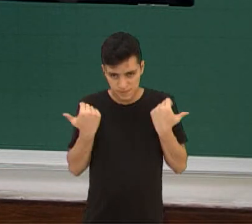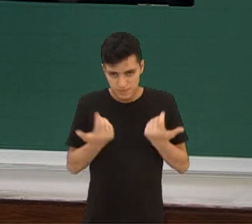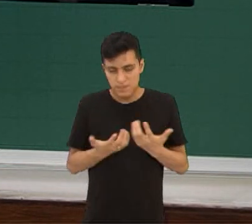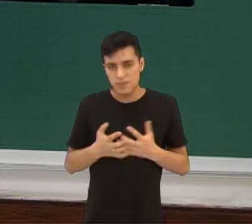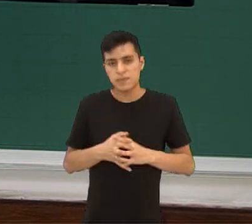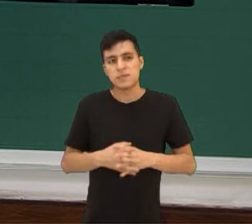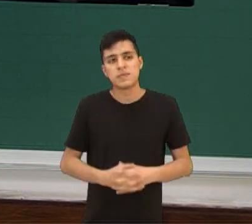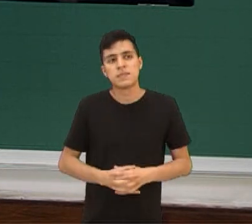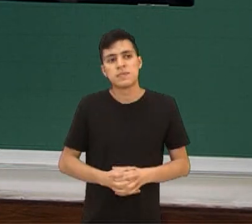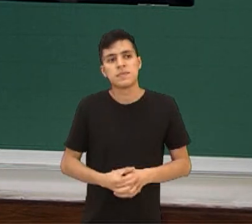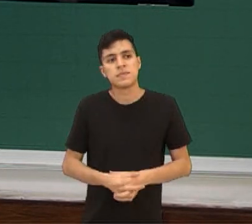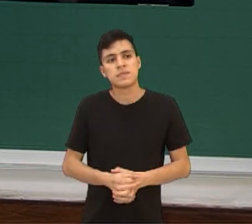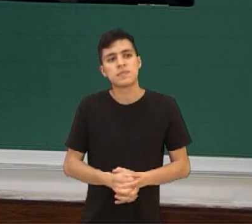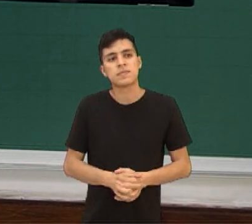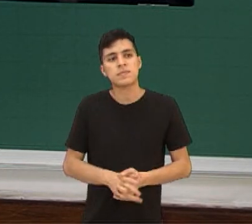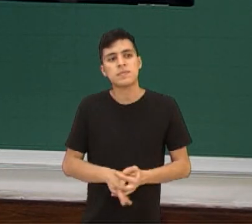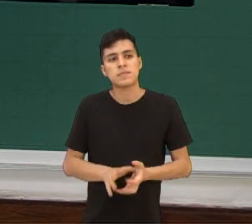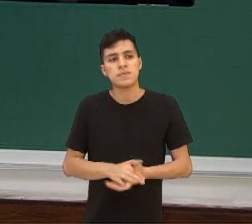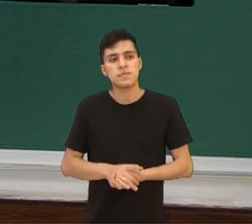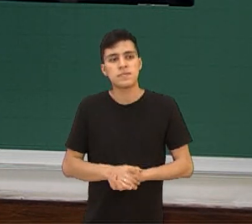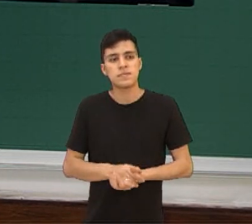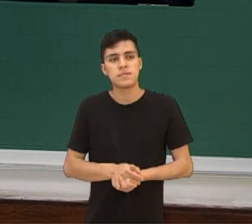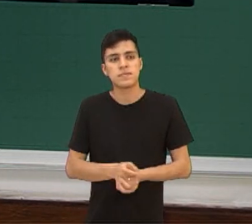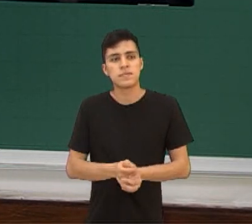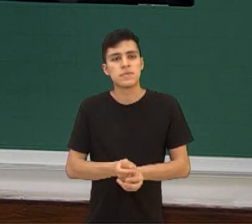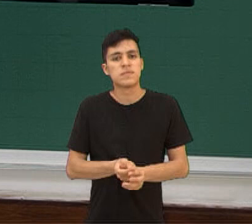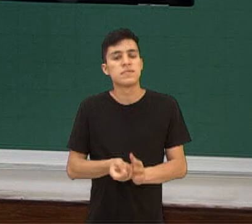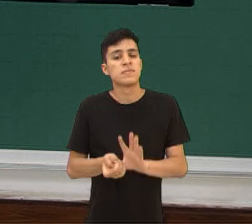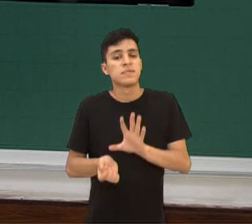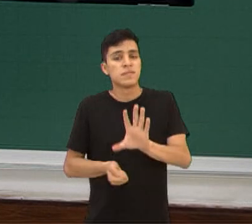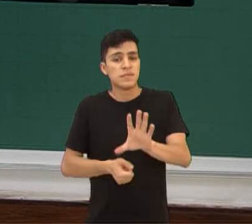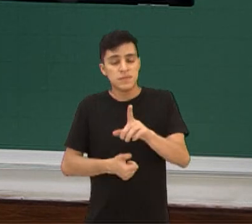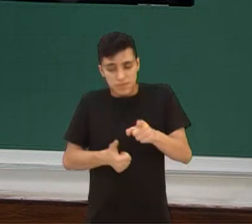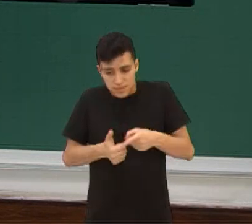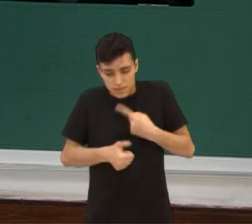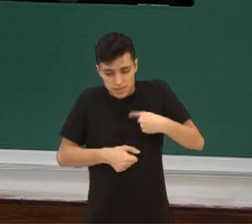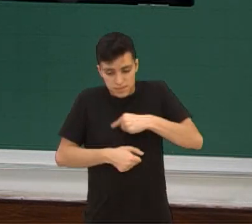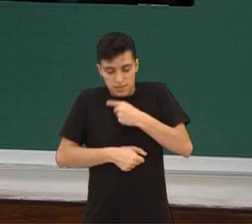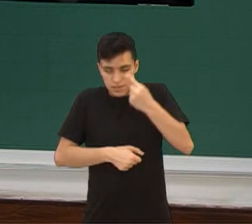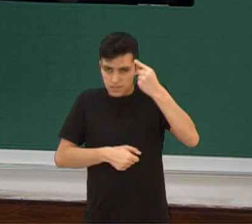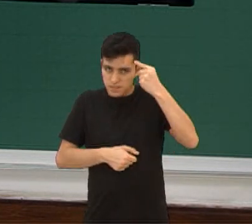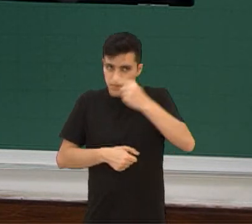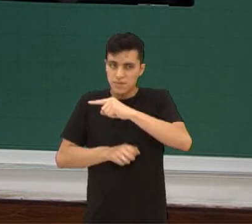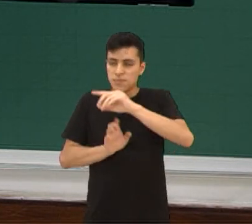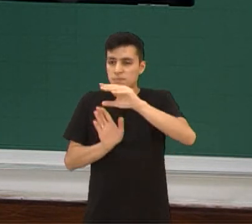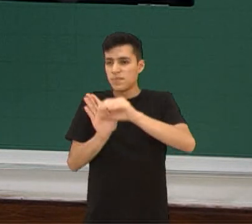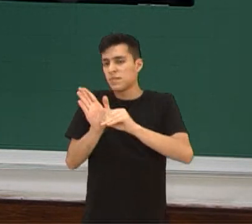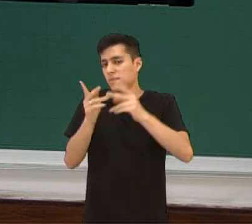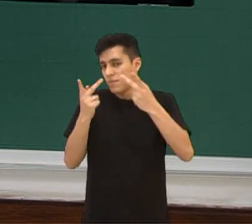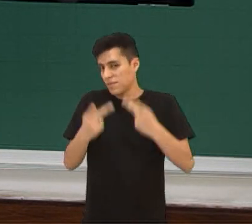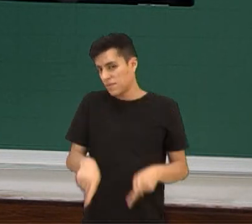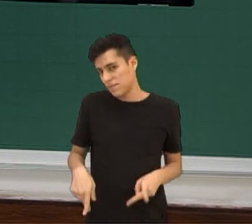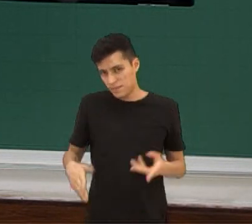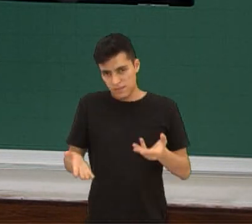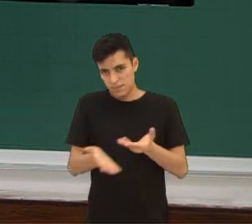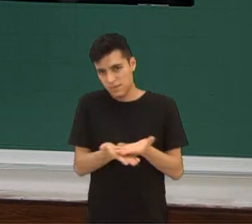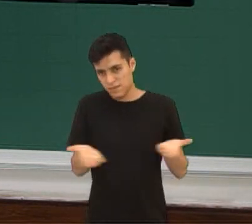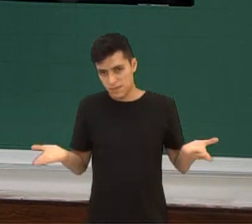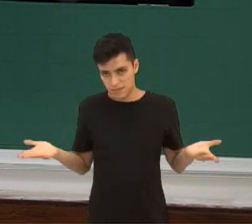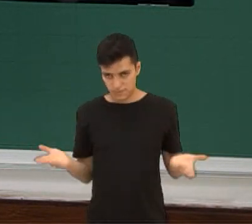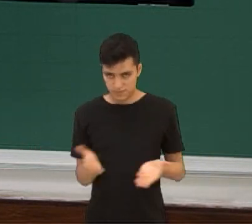e momentâneo, repentino. Vamos a pensar, então, sobre nossos conteúdos desta classe, né? Vamos pensar um pouquinho